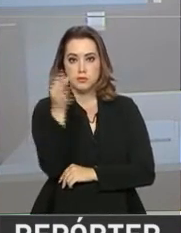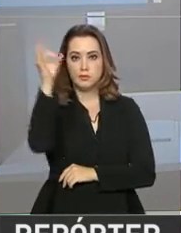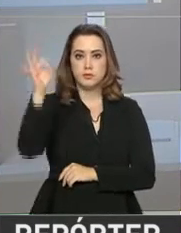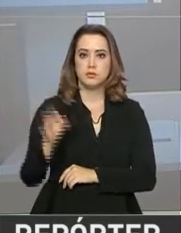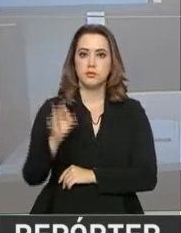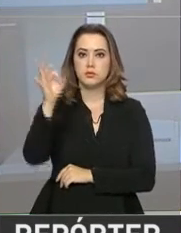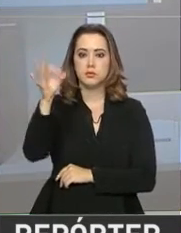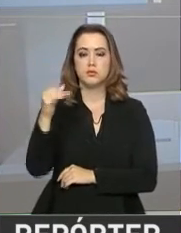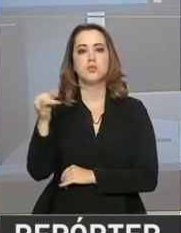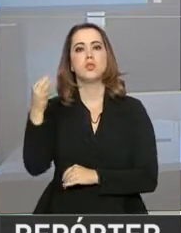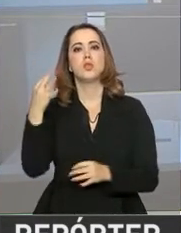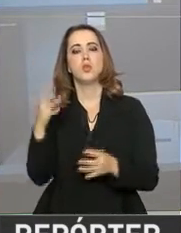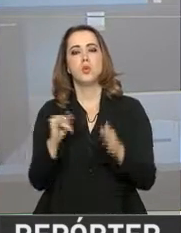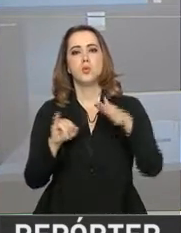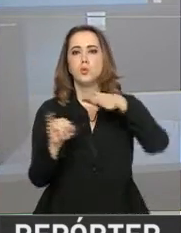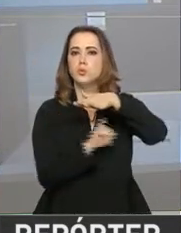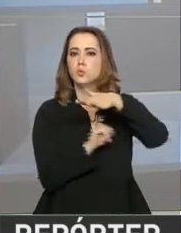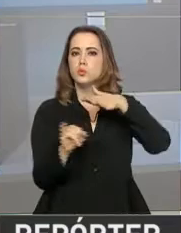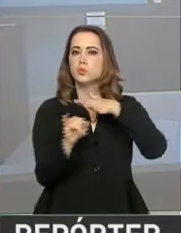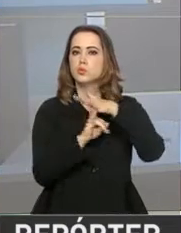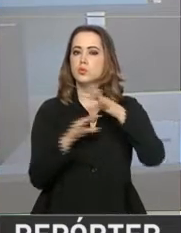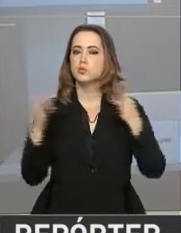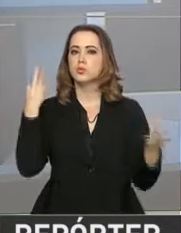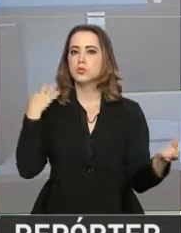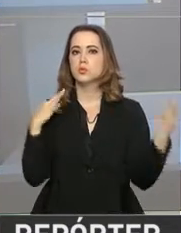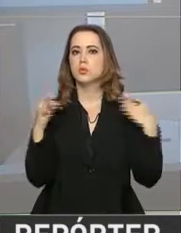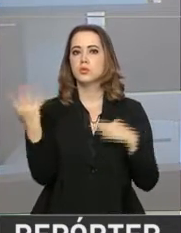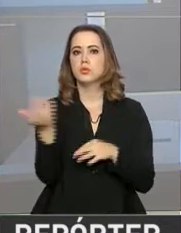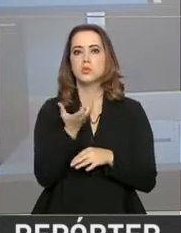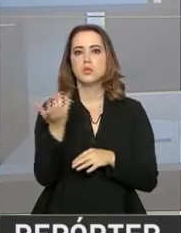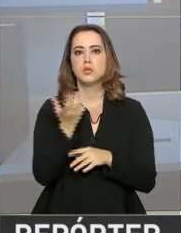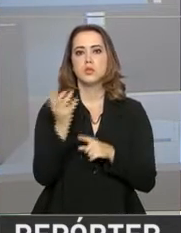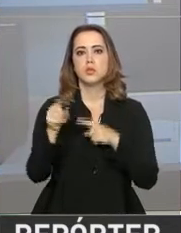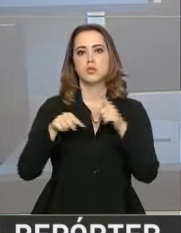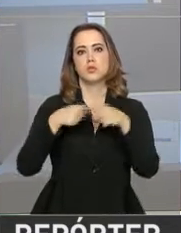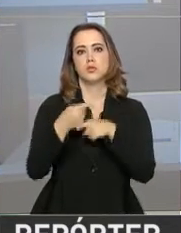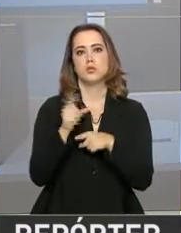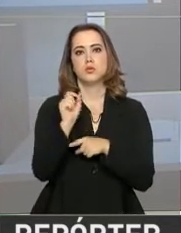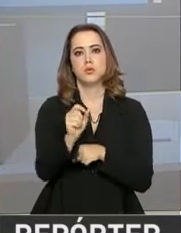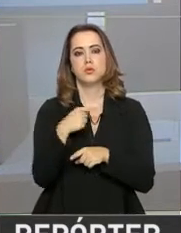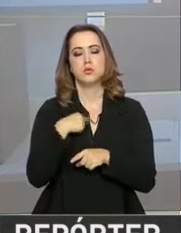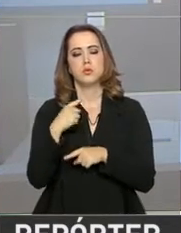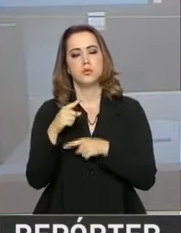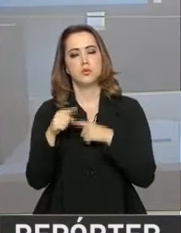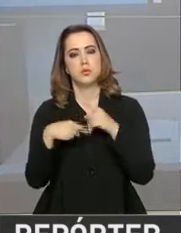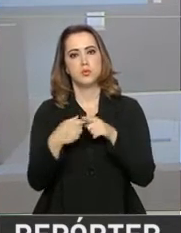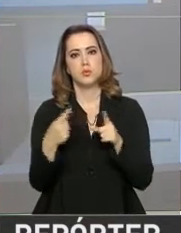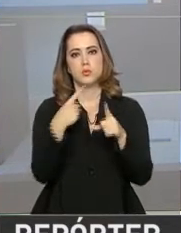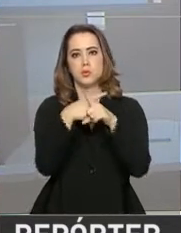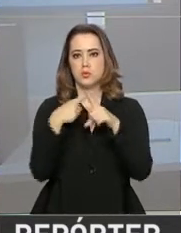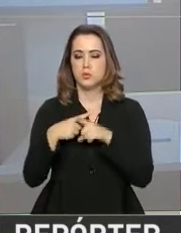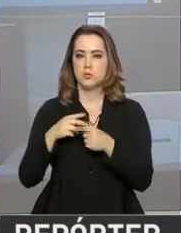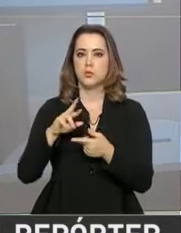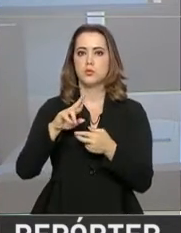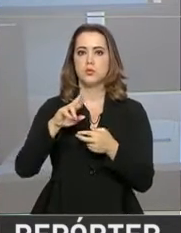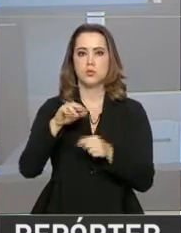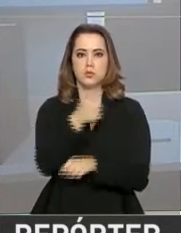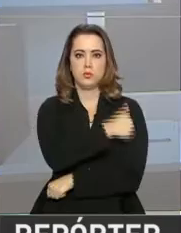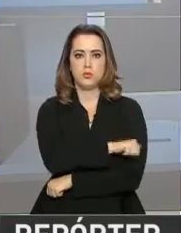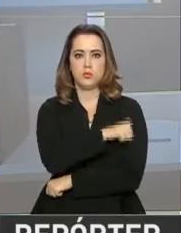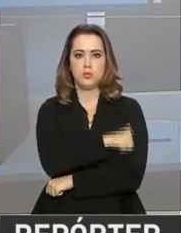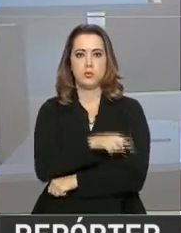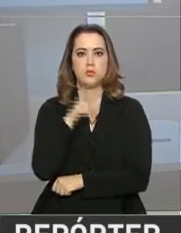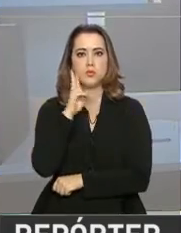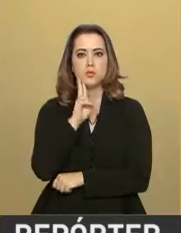Brasileiro de Turismo, Embratur, quer promover o país pós-jogo do Rio, pós-jogos do Rio. E o instrumento é o portal Visit